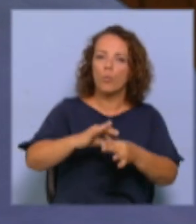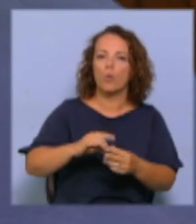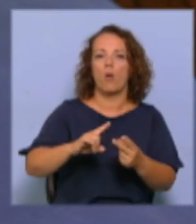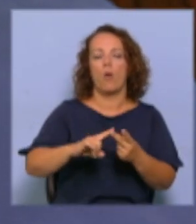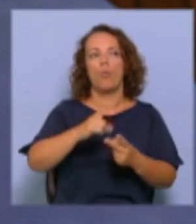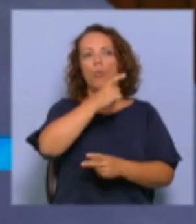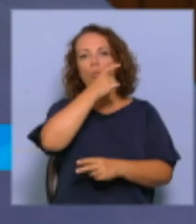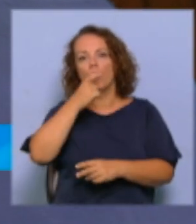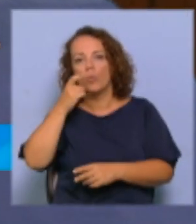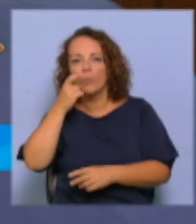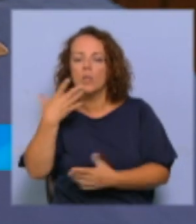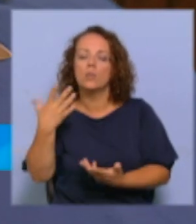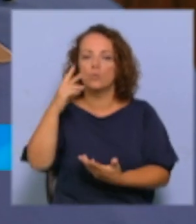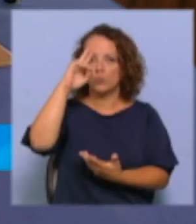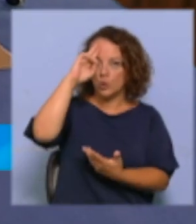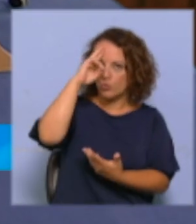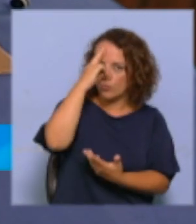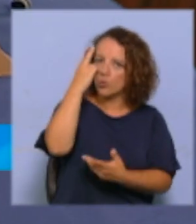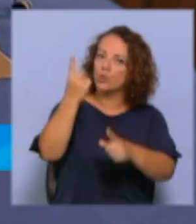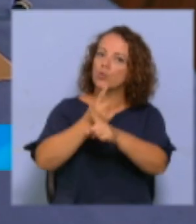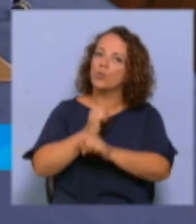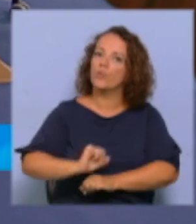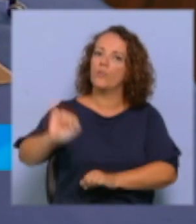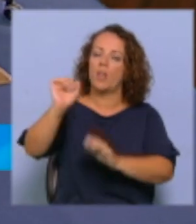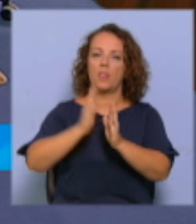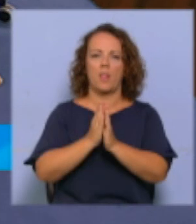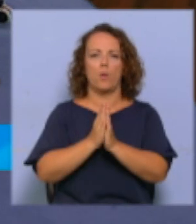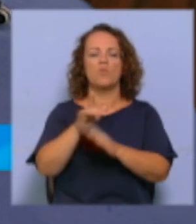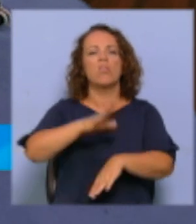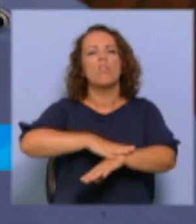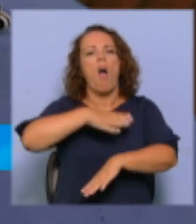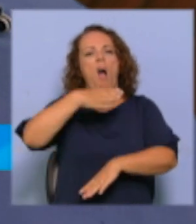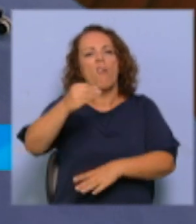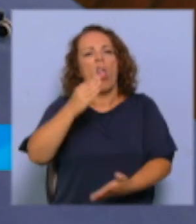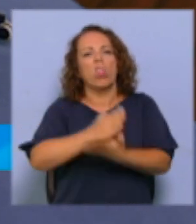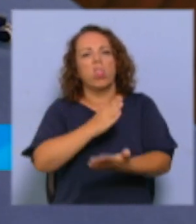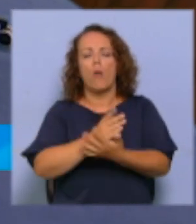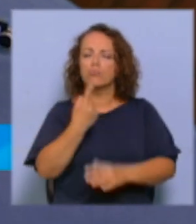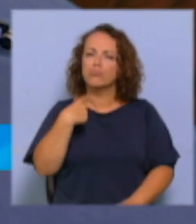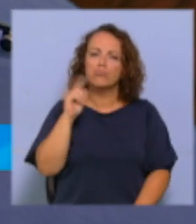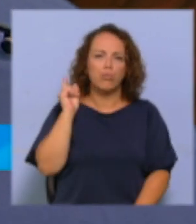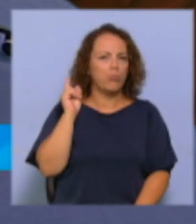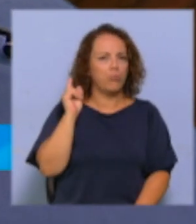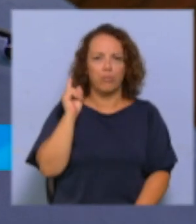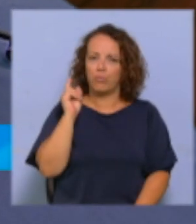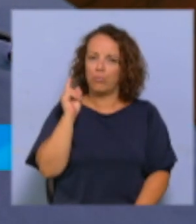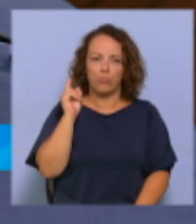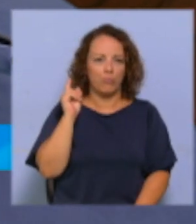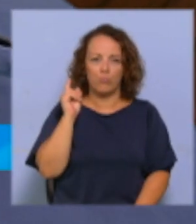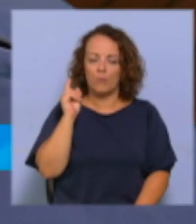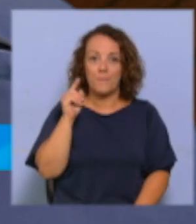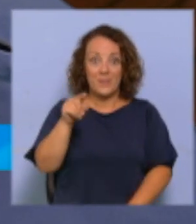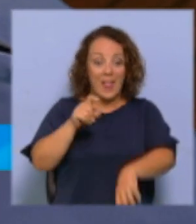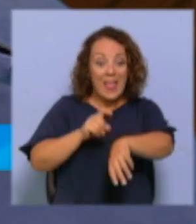as coisas de Deus. Nunca é tarde. Isso não é contabilizado em termos de